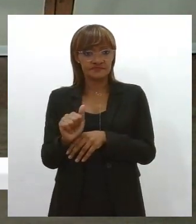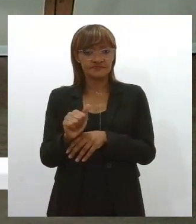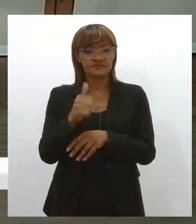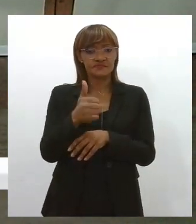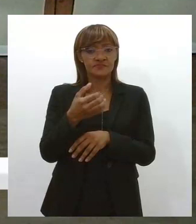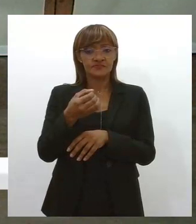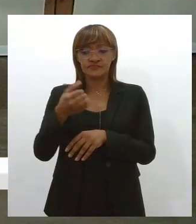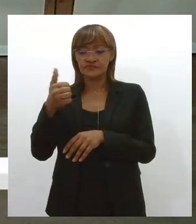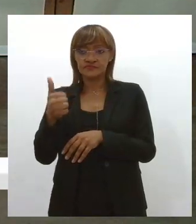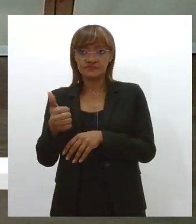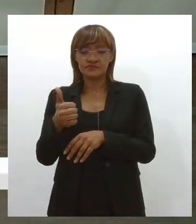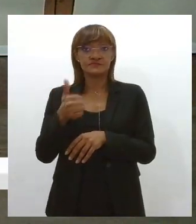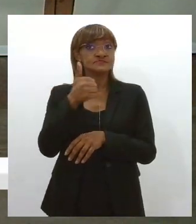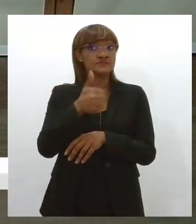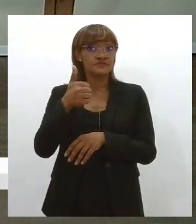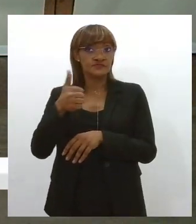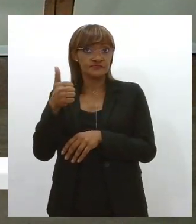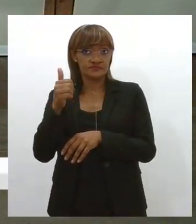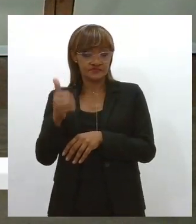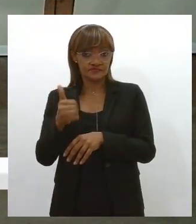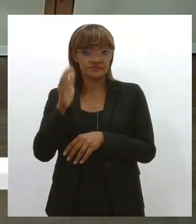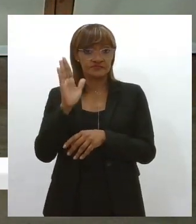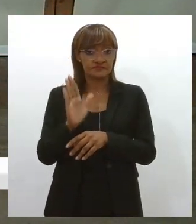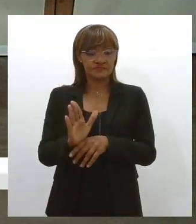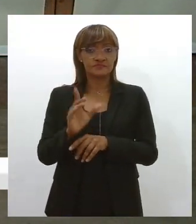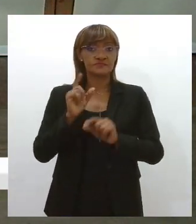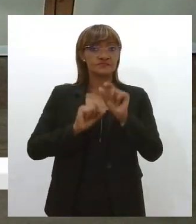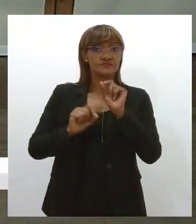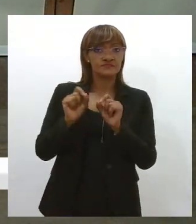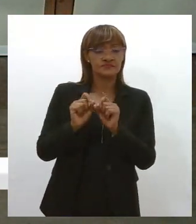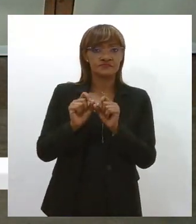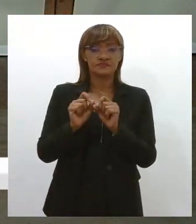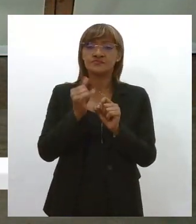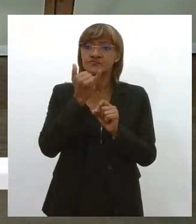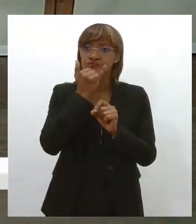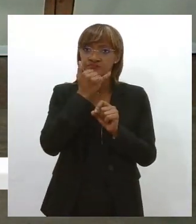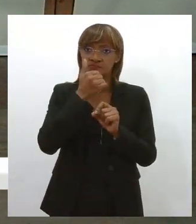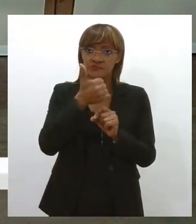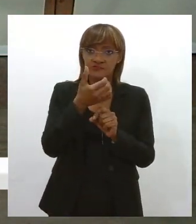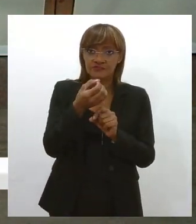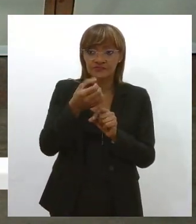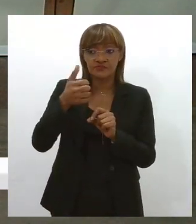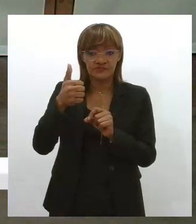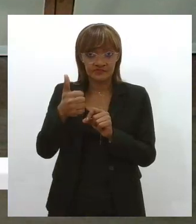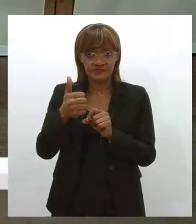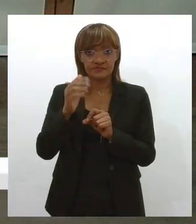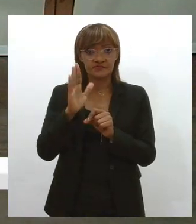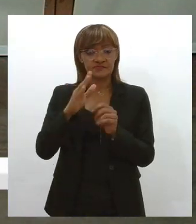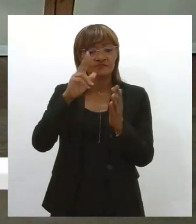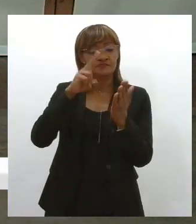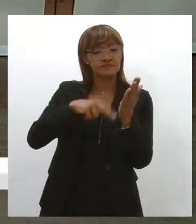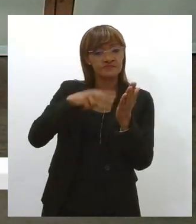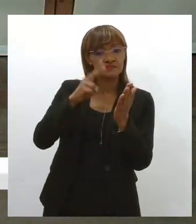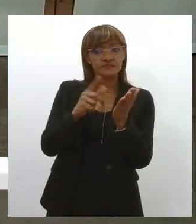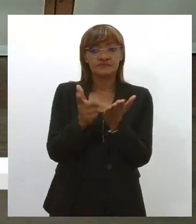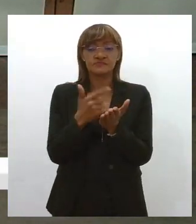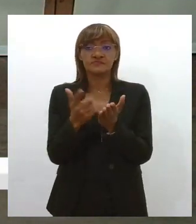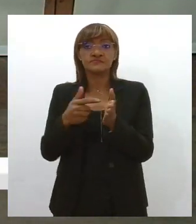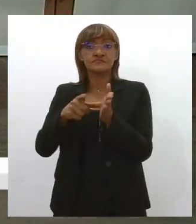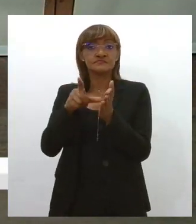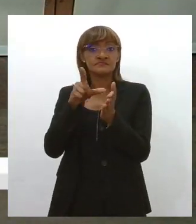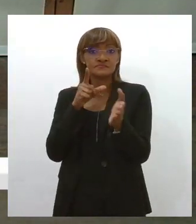que você já teve aí em relação ao livro, né? Como é que você, antes até de lançar, muitas vezes